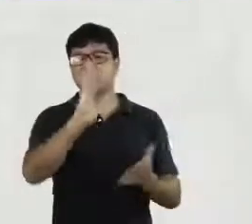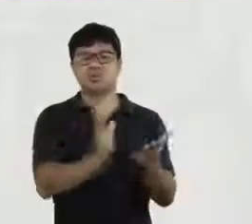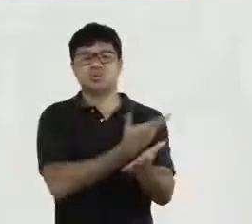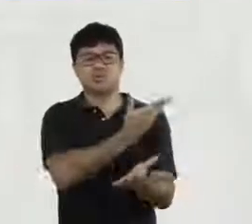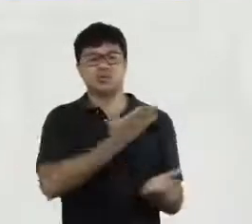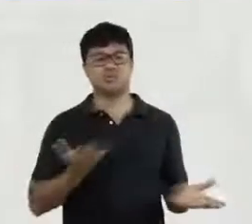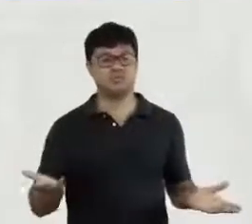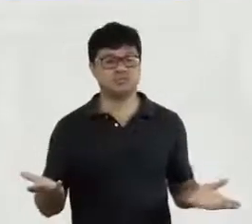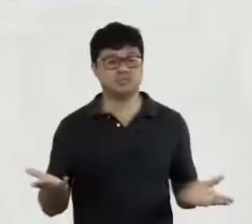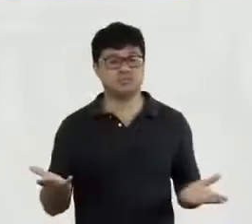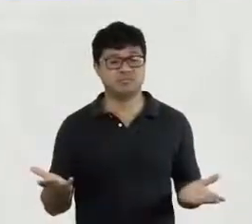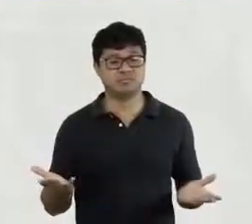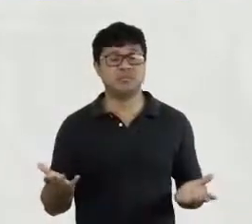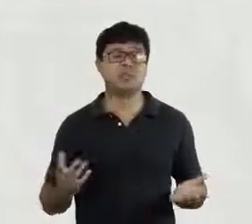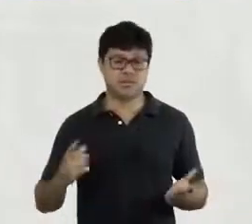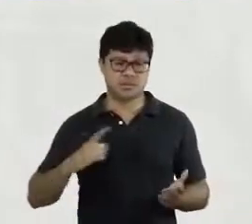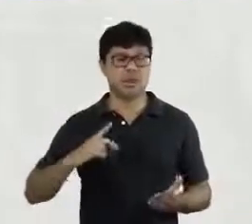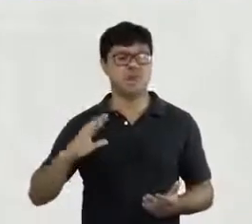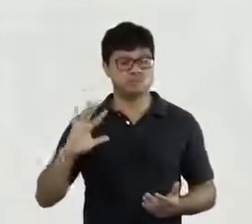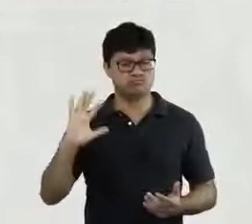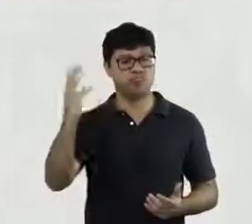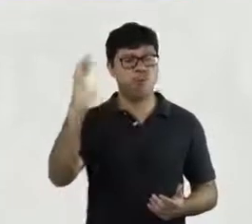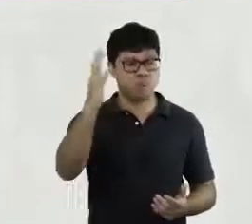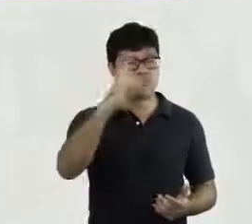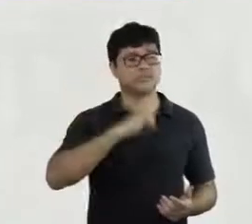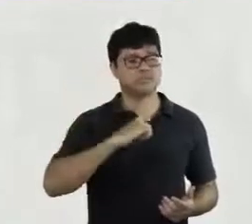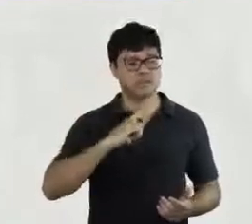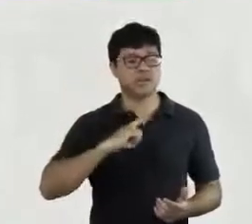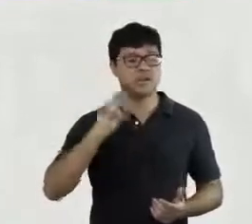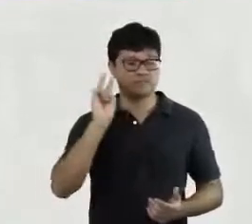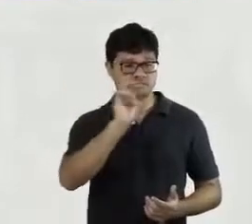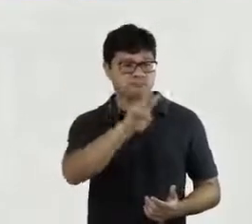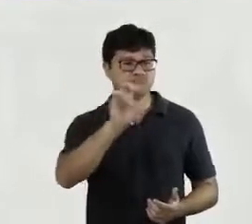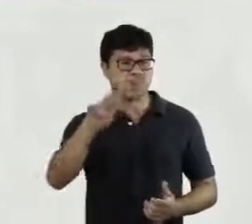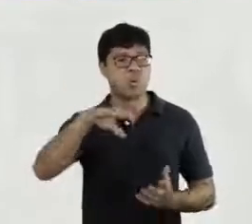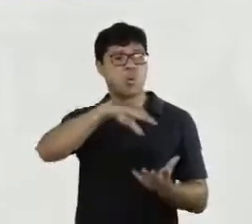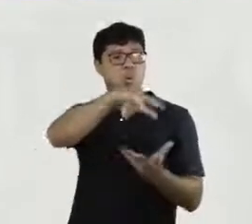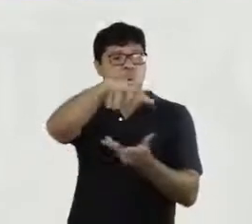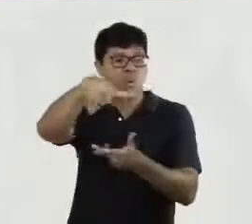retirar. Isso tem acontecido, infelizmente, no mundo inteiro.